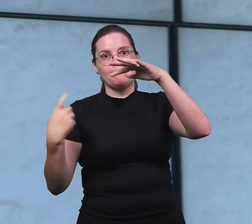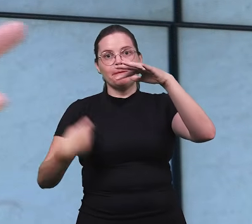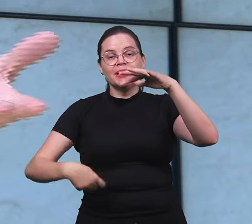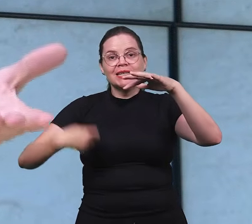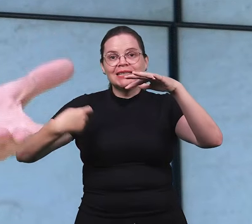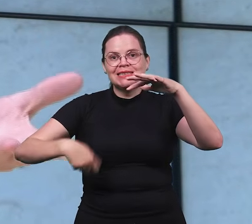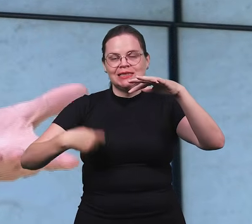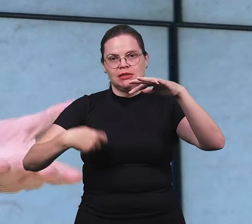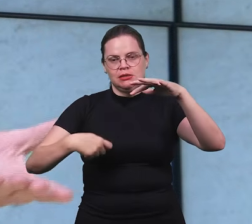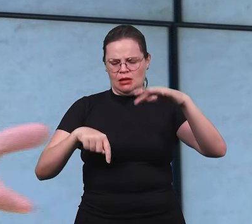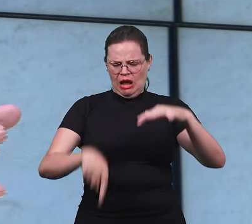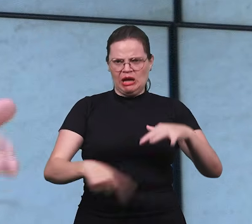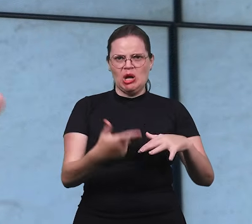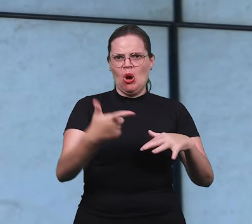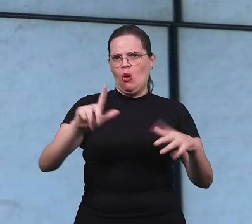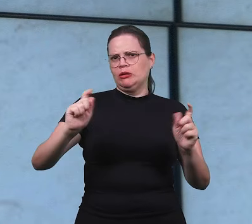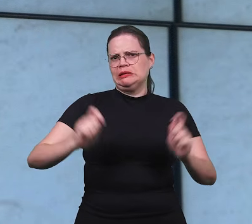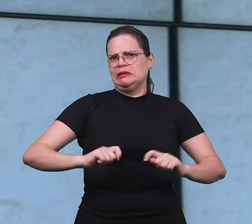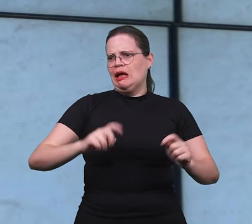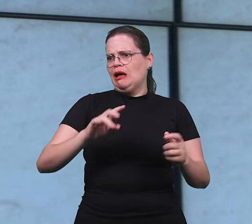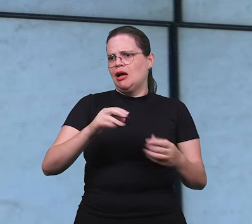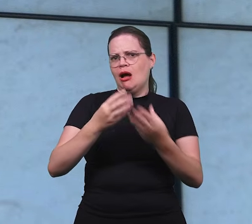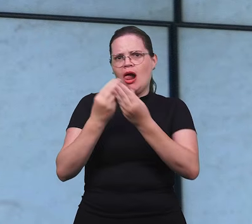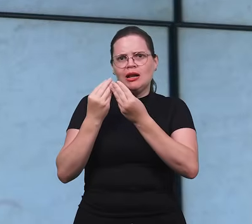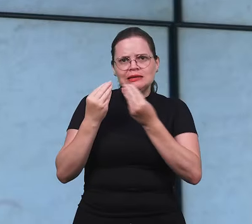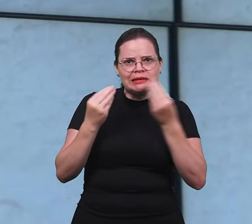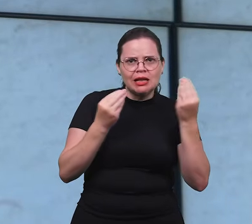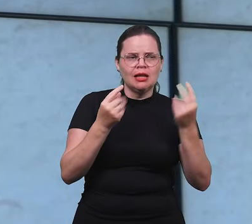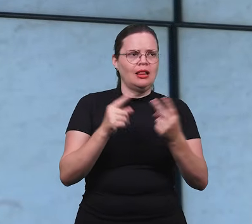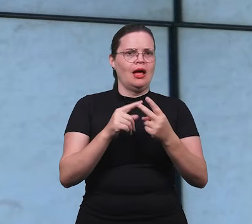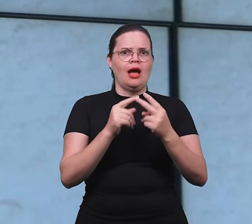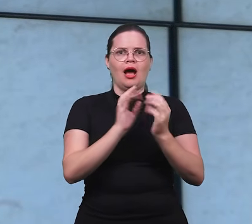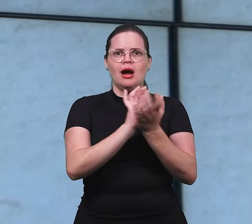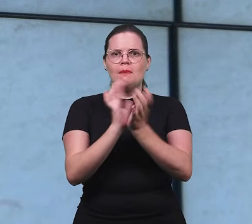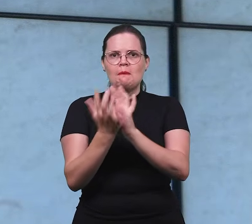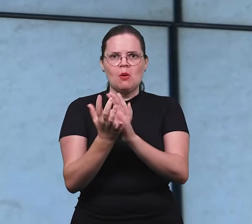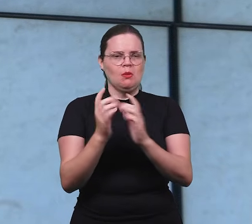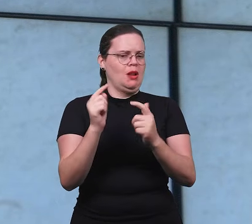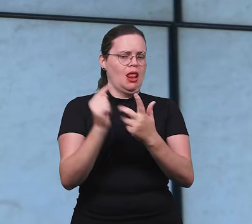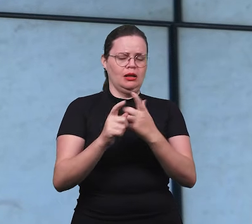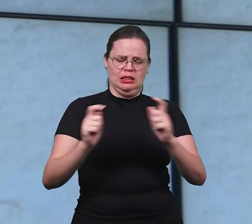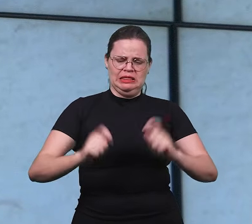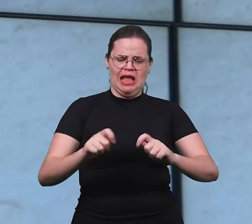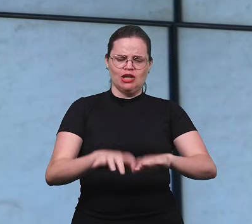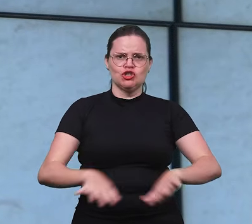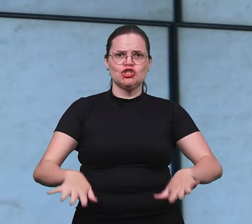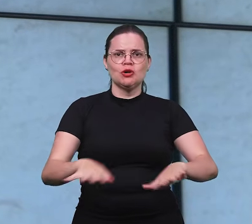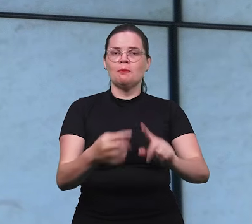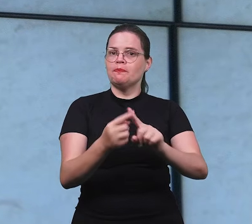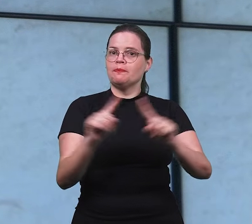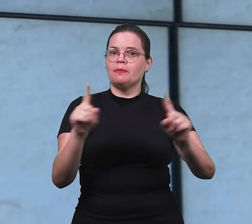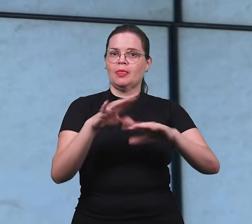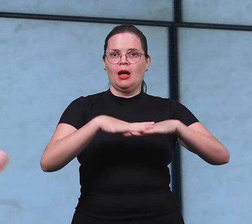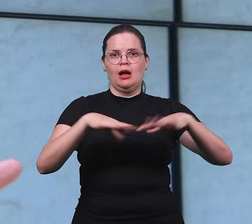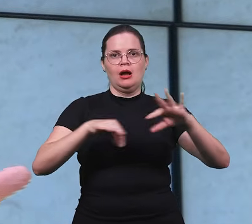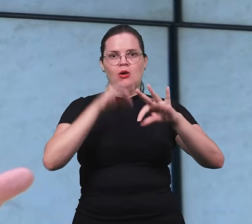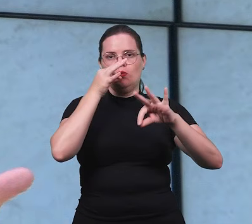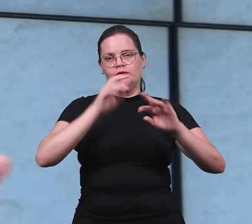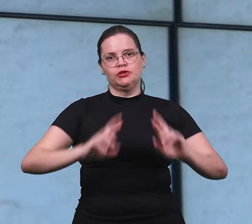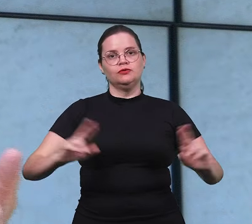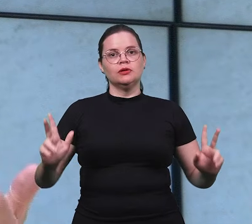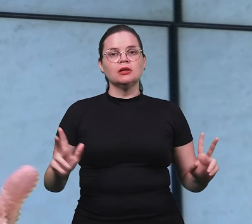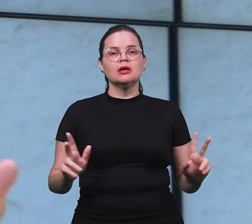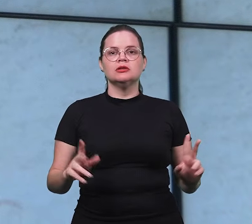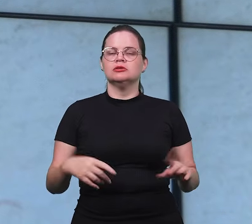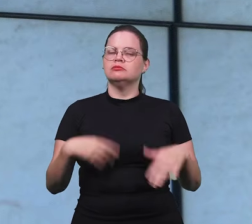que haja essa bênção na vida da esposa, ou que nós possamos ver a nossa esposa frutificar em vários aspectos,